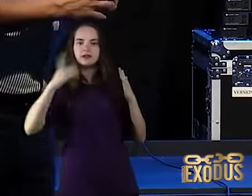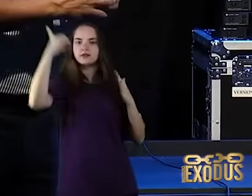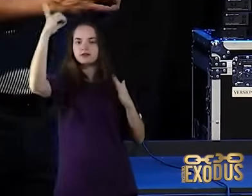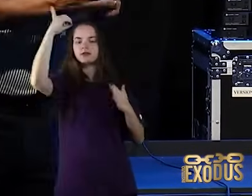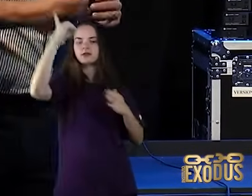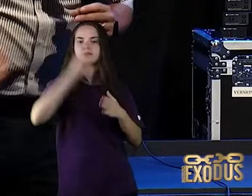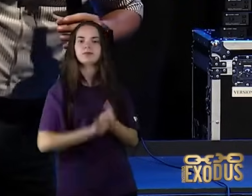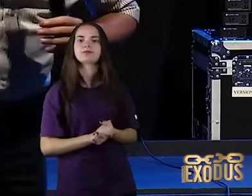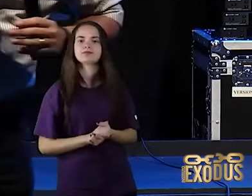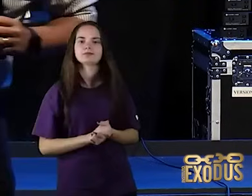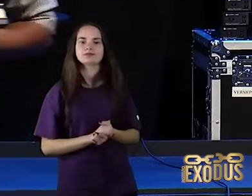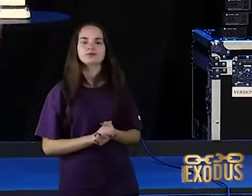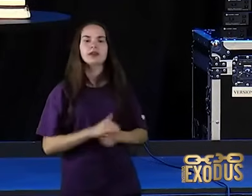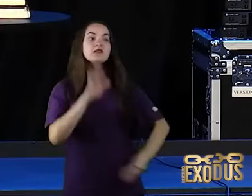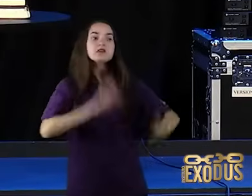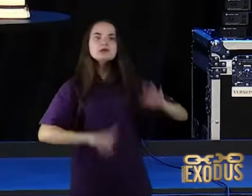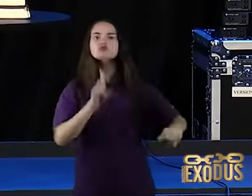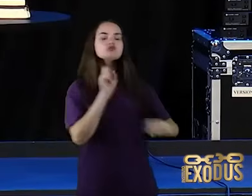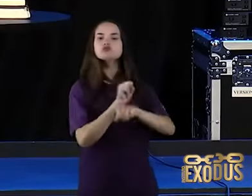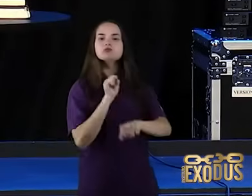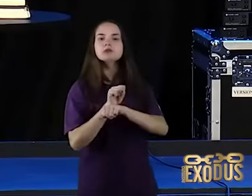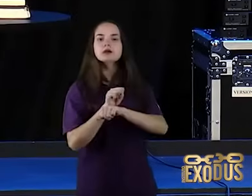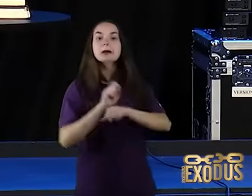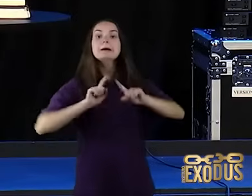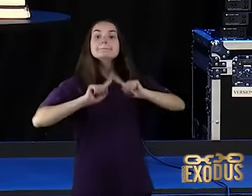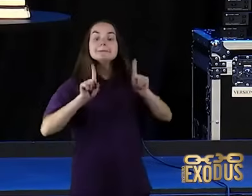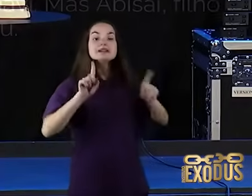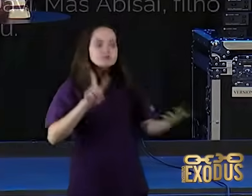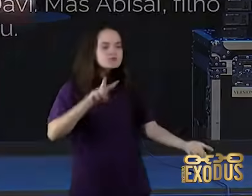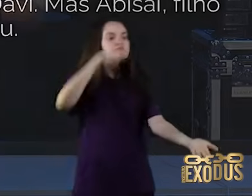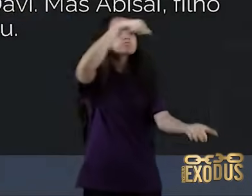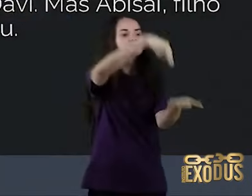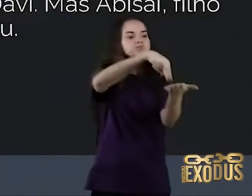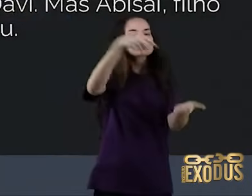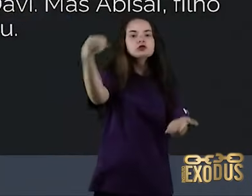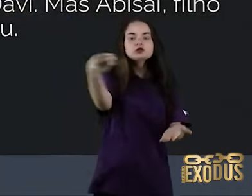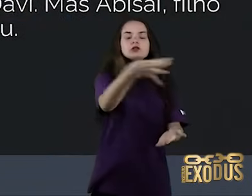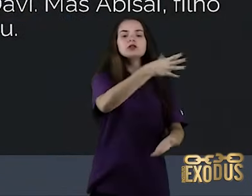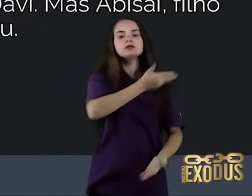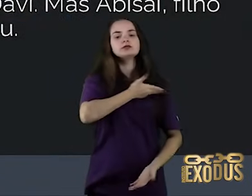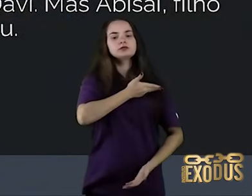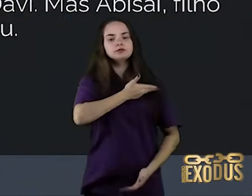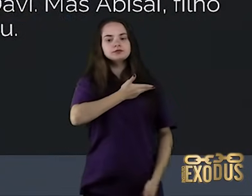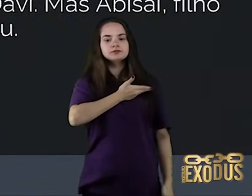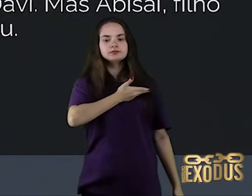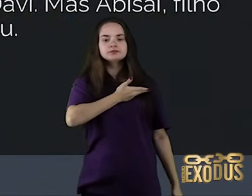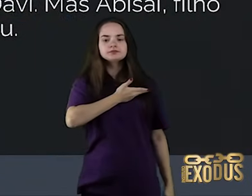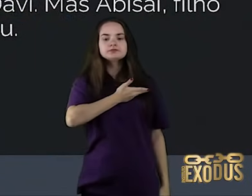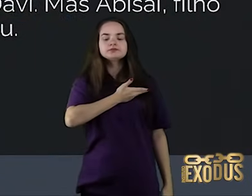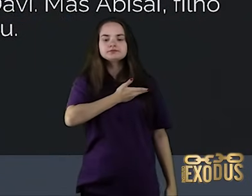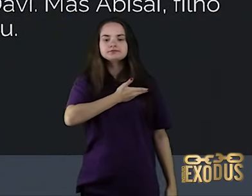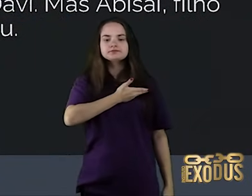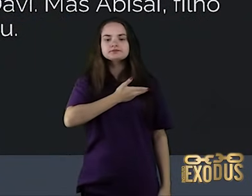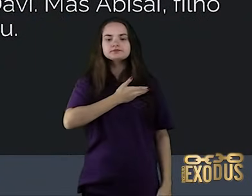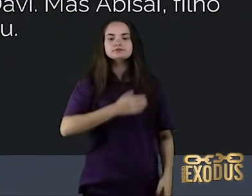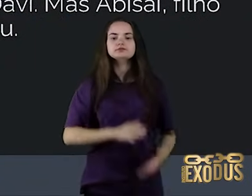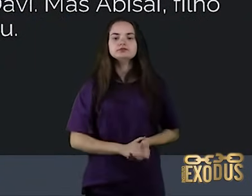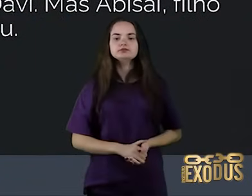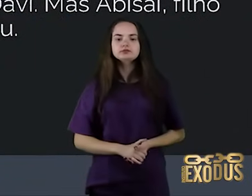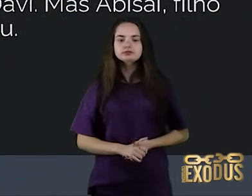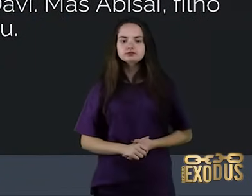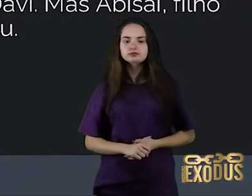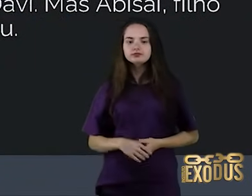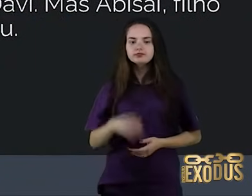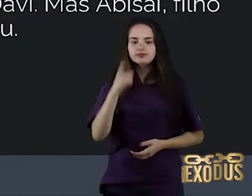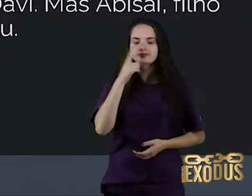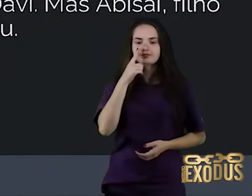amigos diz assim a palavra do senhor em segunda Samuel houve ainda outra Batalha entre os filisteus e Israel Davi e